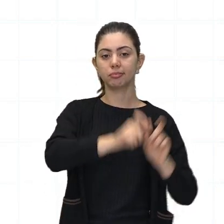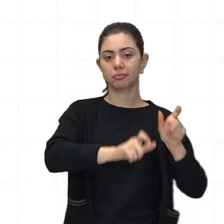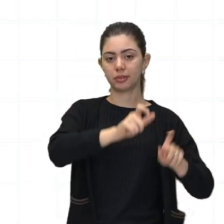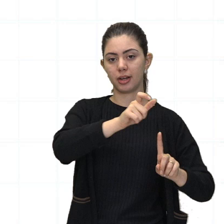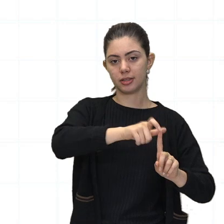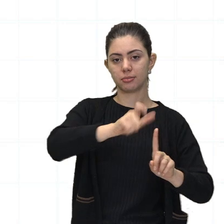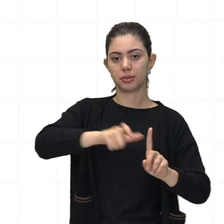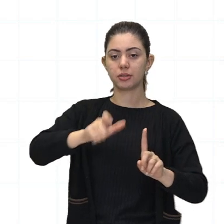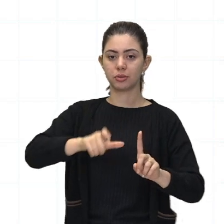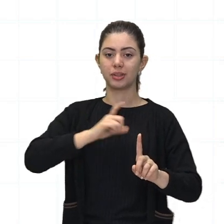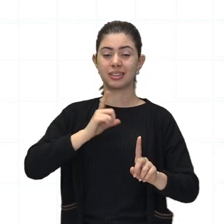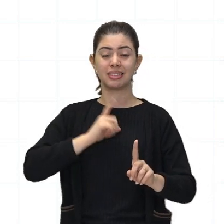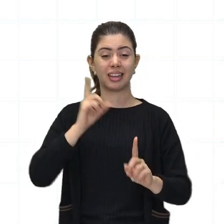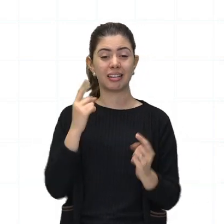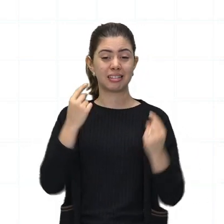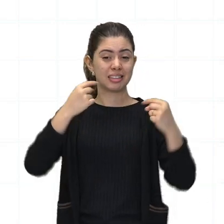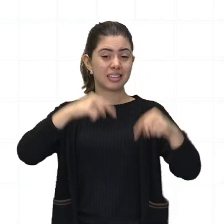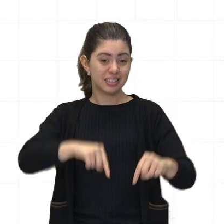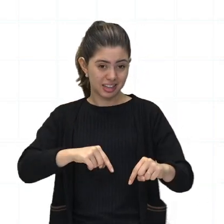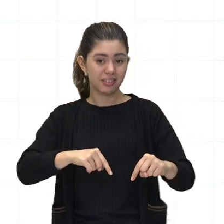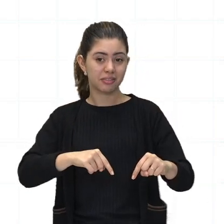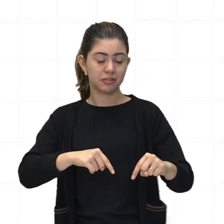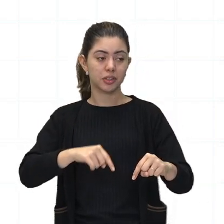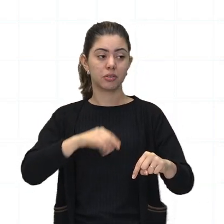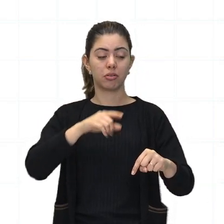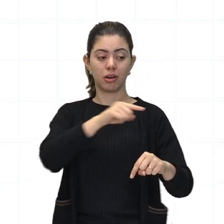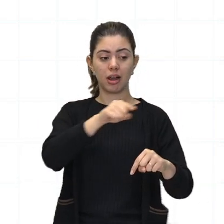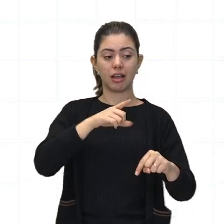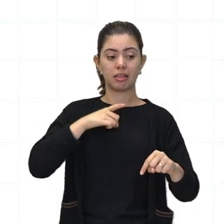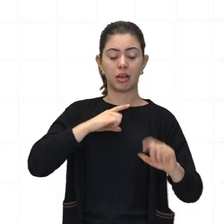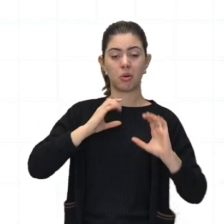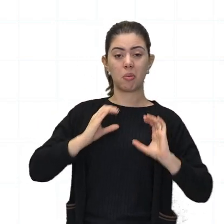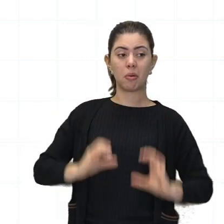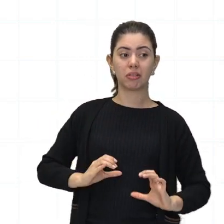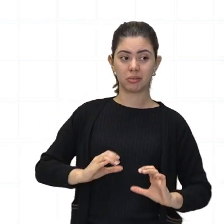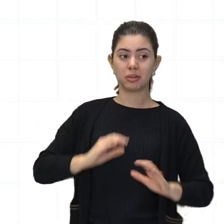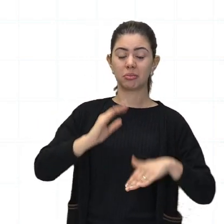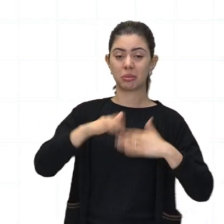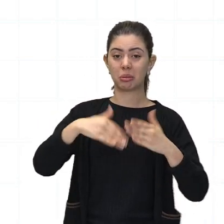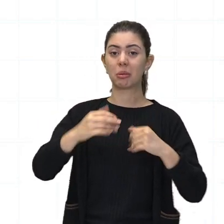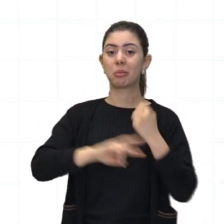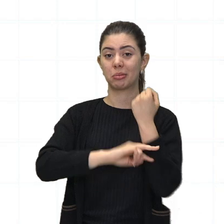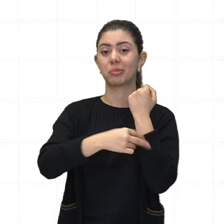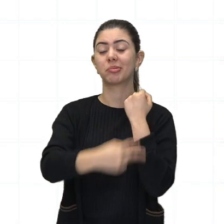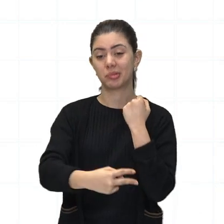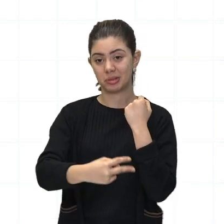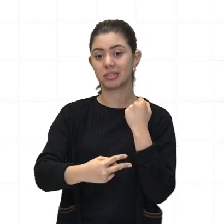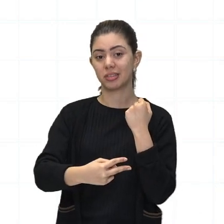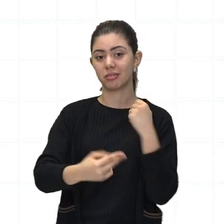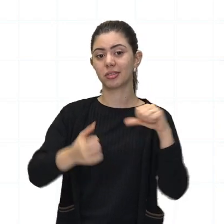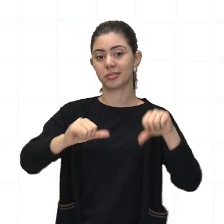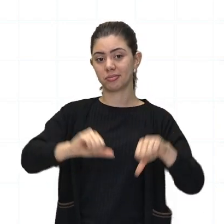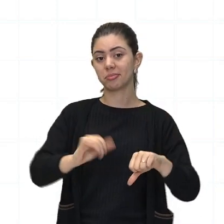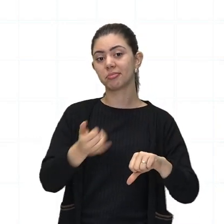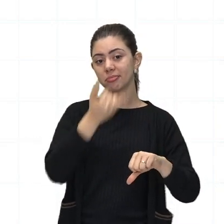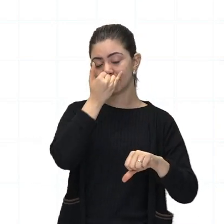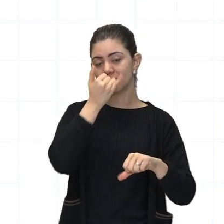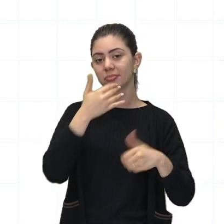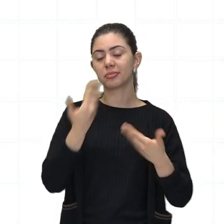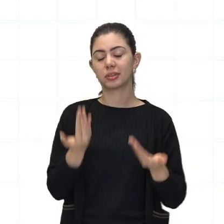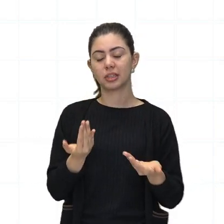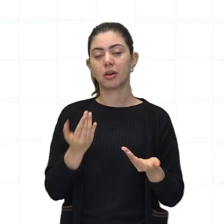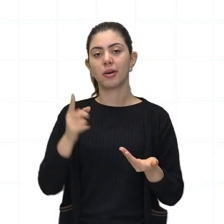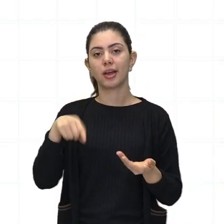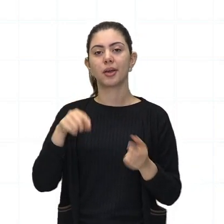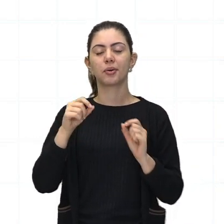grandes desafios e sofrem consequências sérias por suas ações. Por isso, justamente esse aspecto moralizante, que